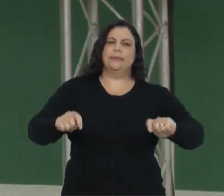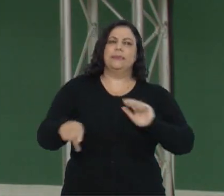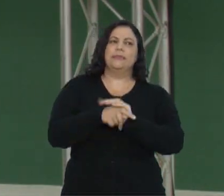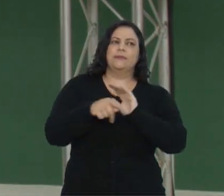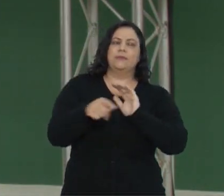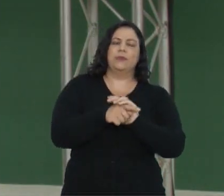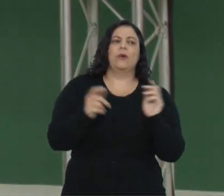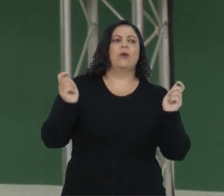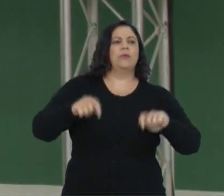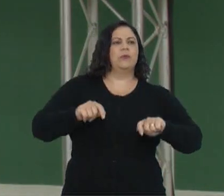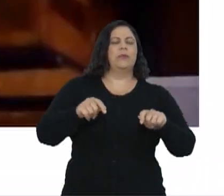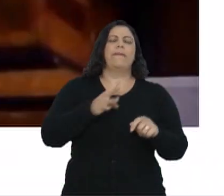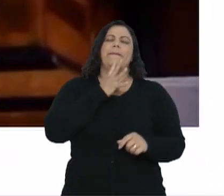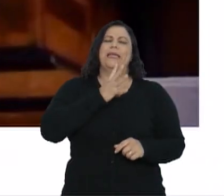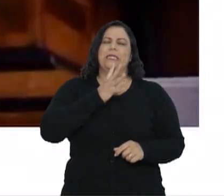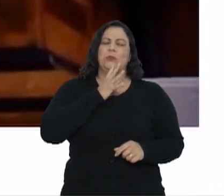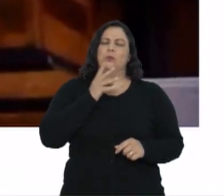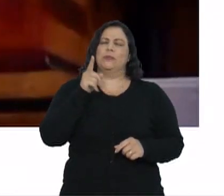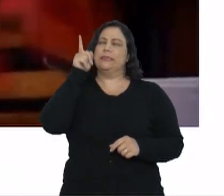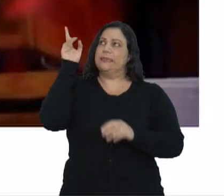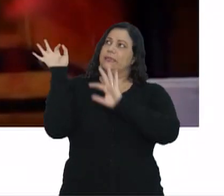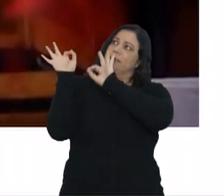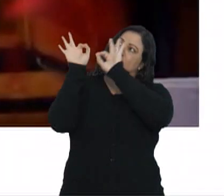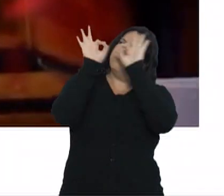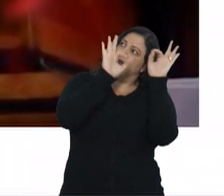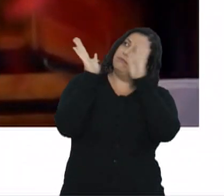bem conhecida para vocês aí.